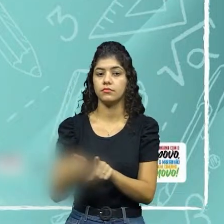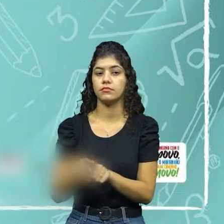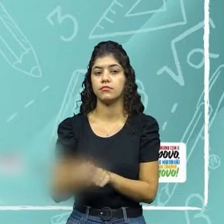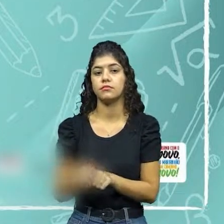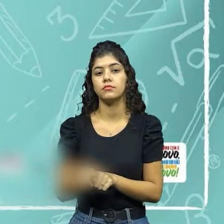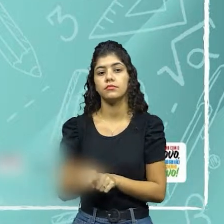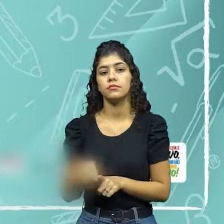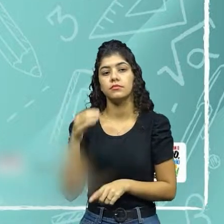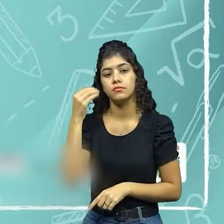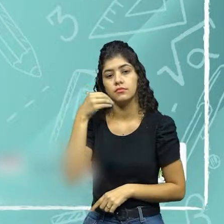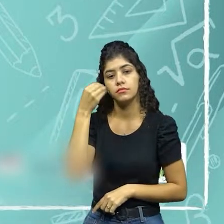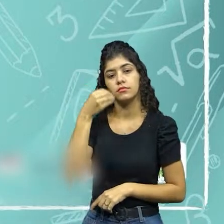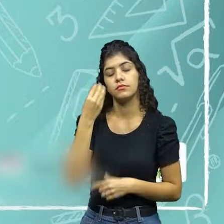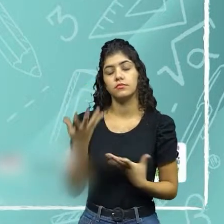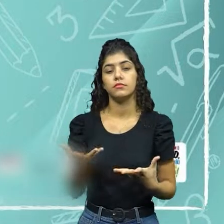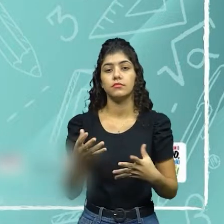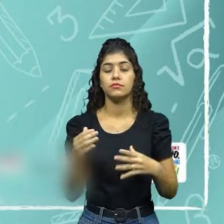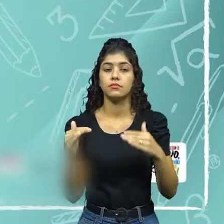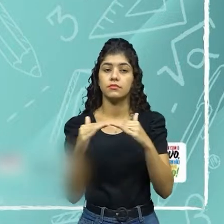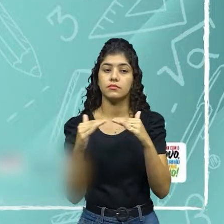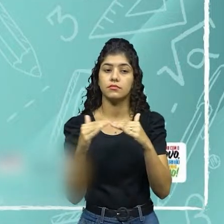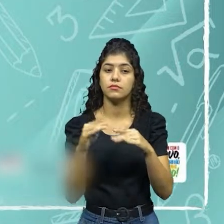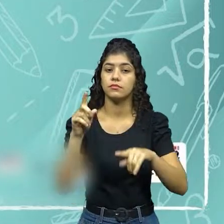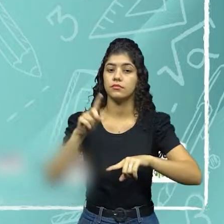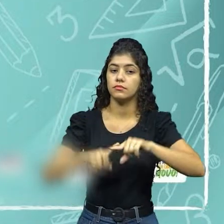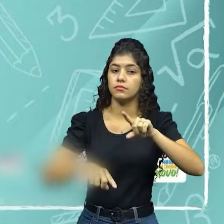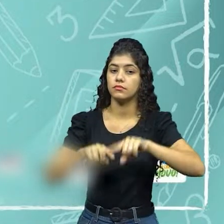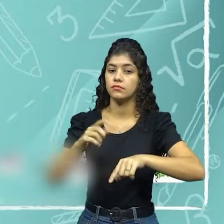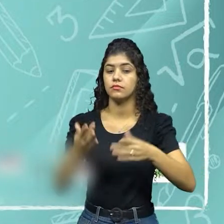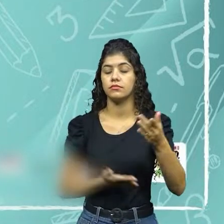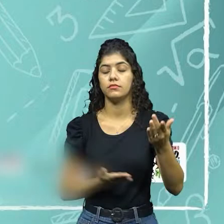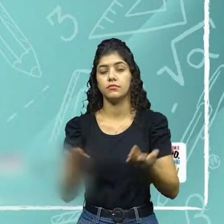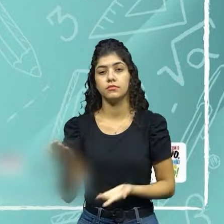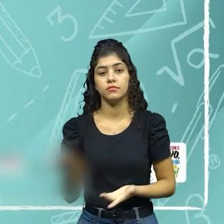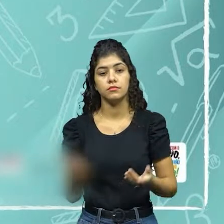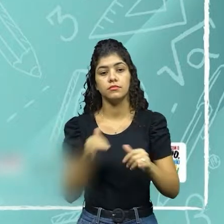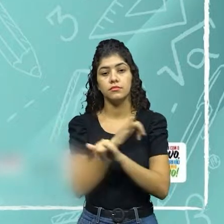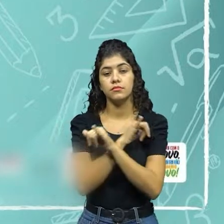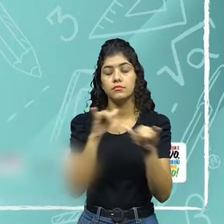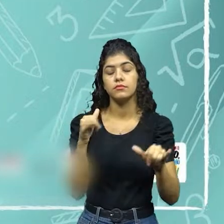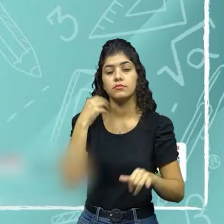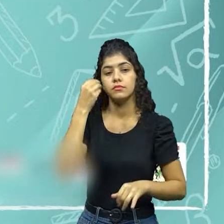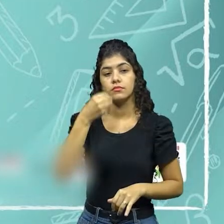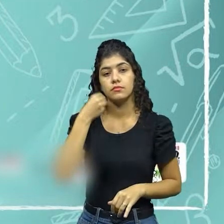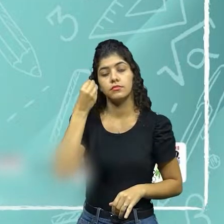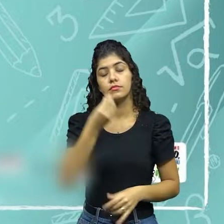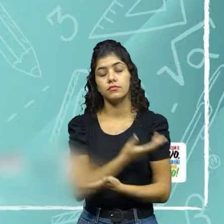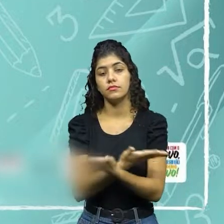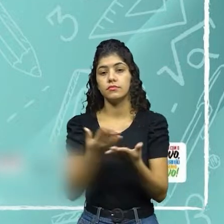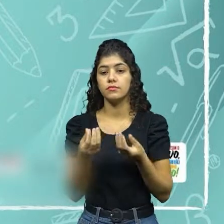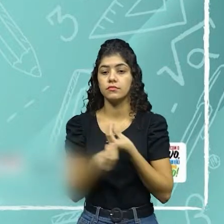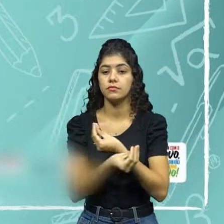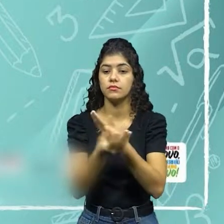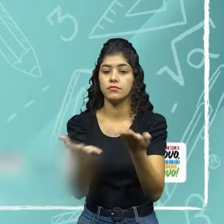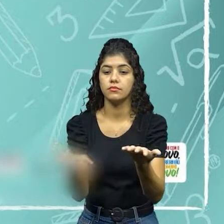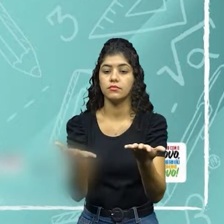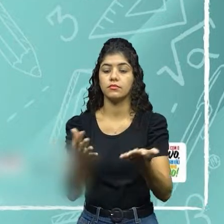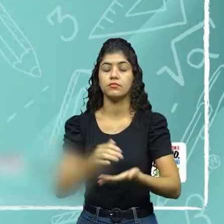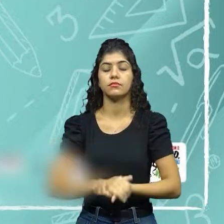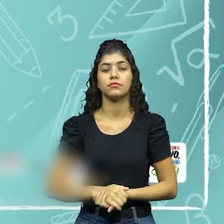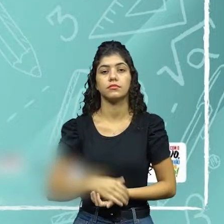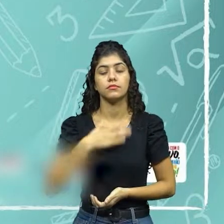oferta ao mercado é a combinação de produtos, serviços, informações e experiências oferecidas ao mercado